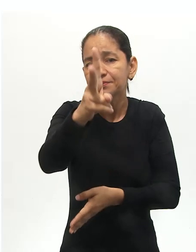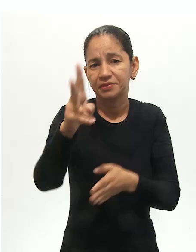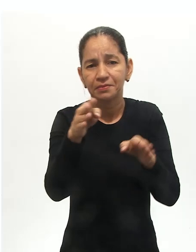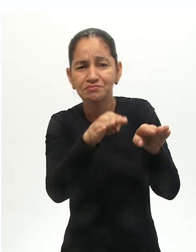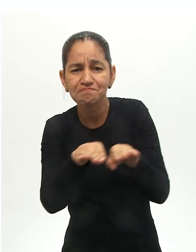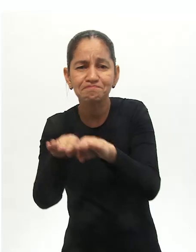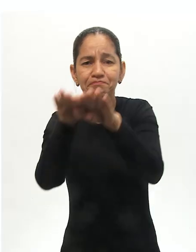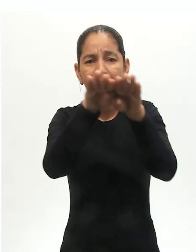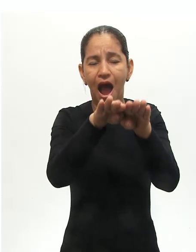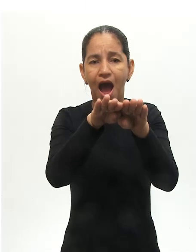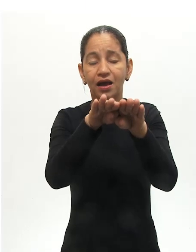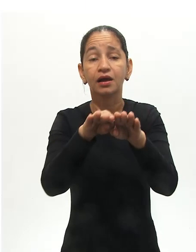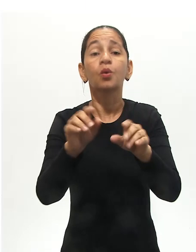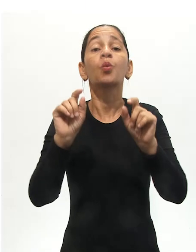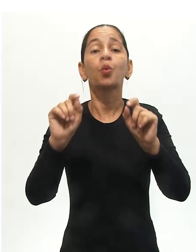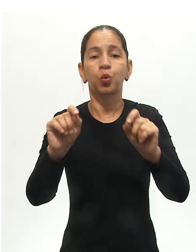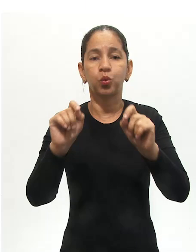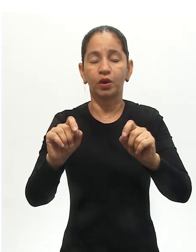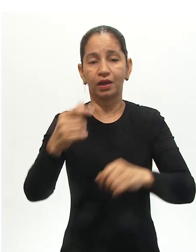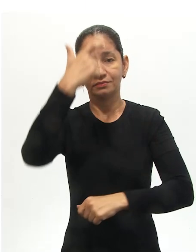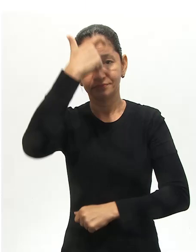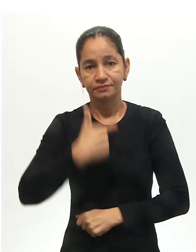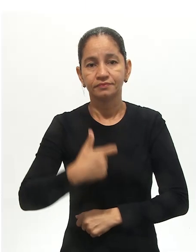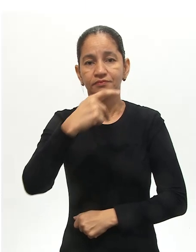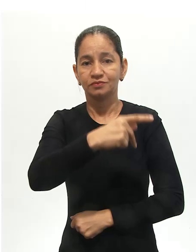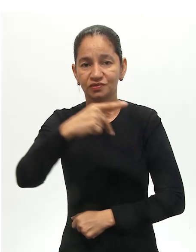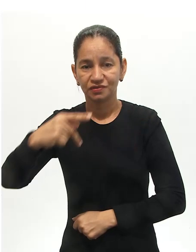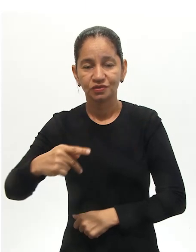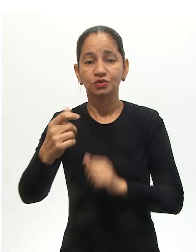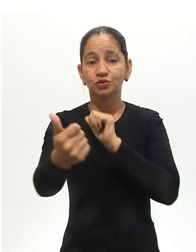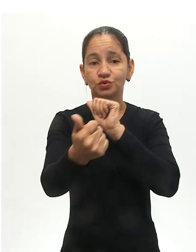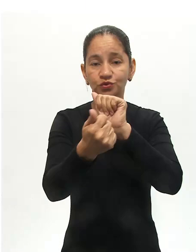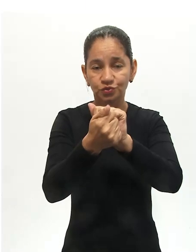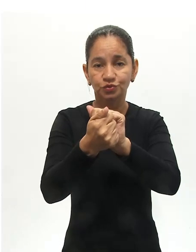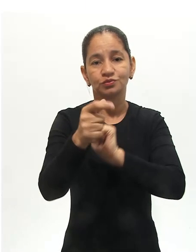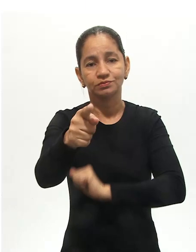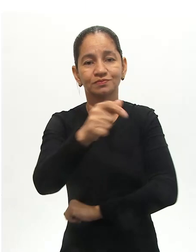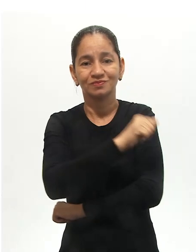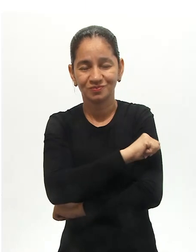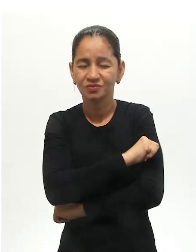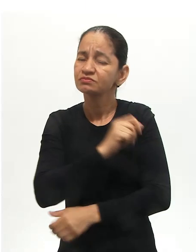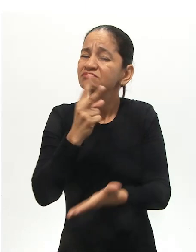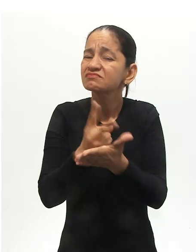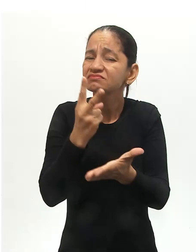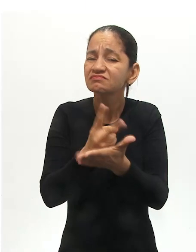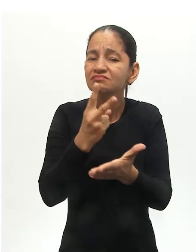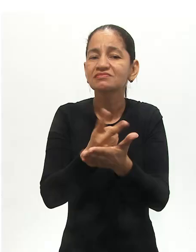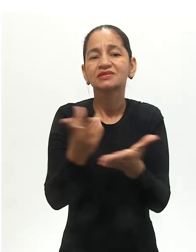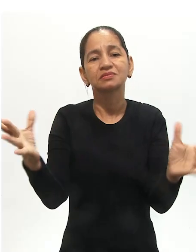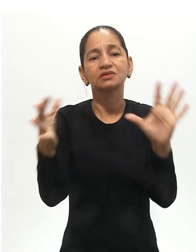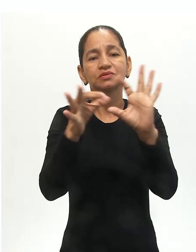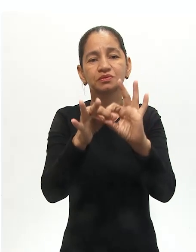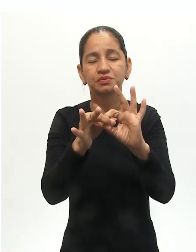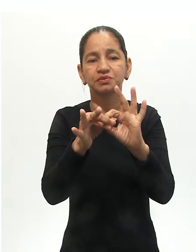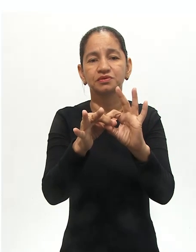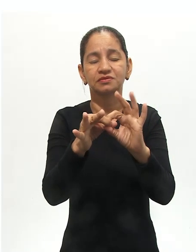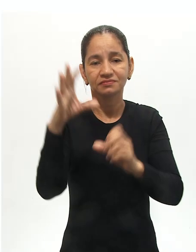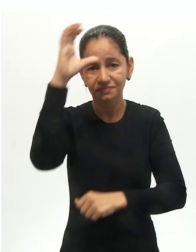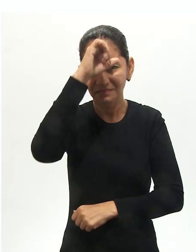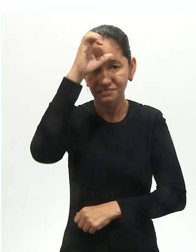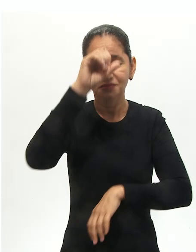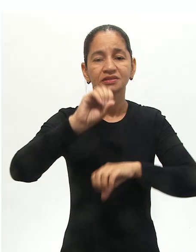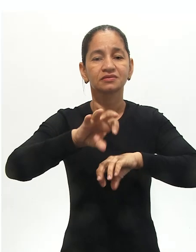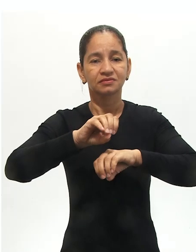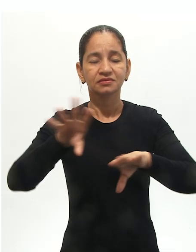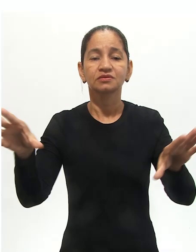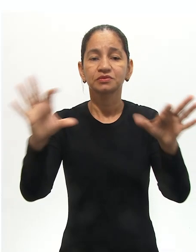relação educador-educando e orientar o processo de ensino-aprendizagem. A nossa